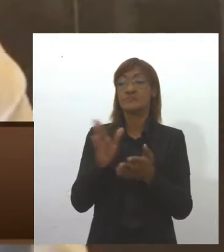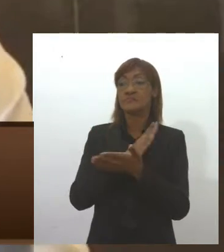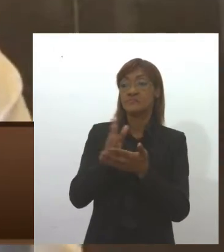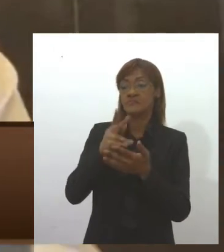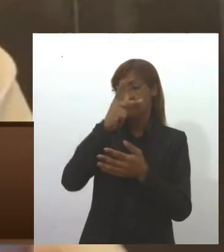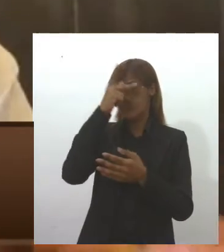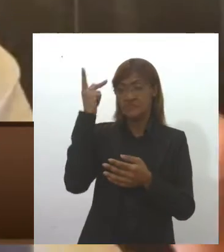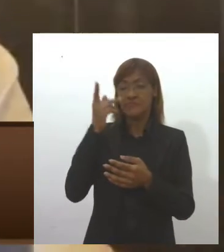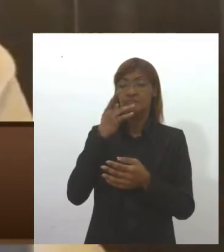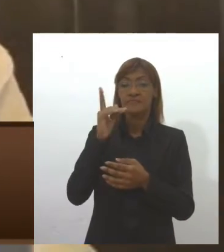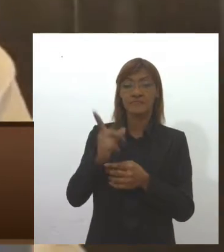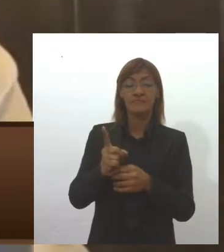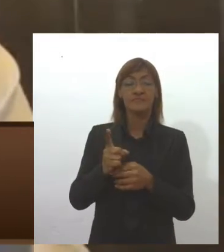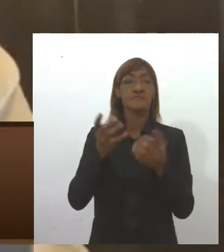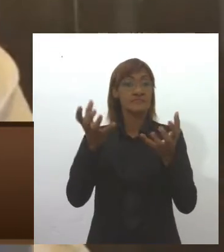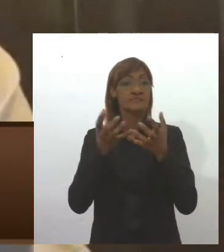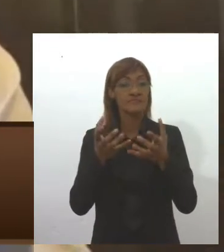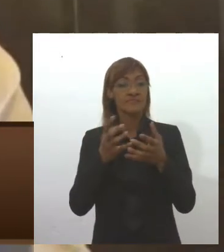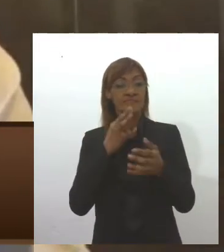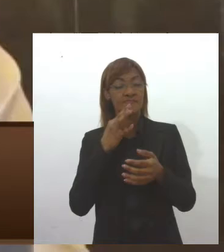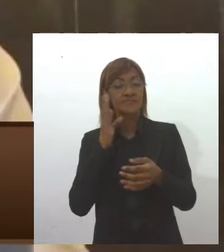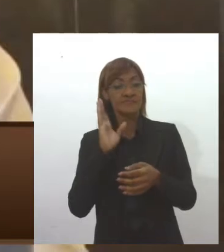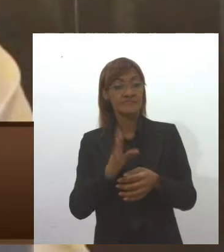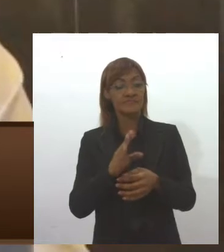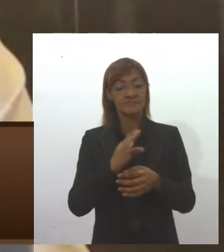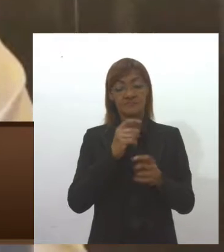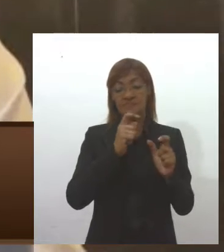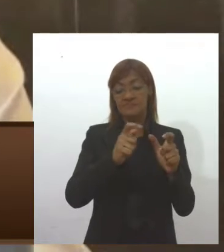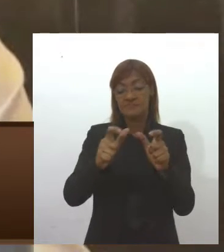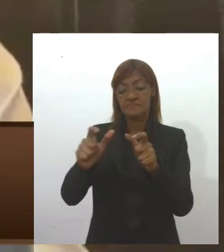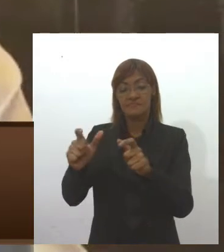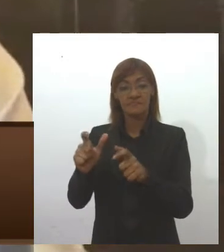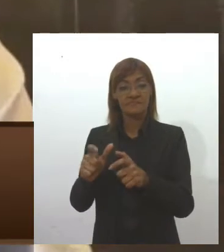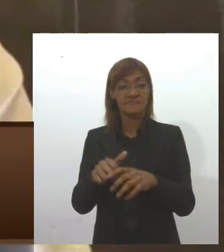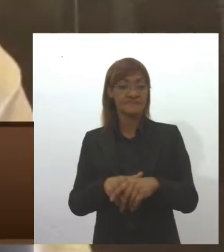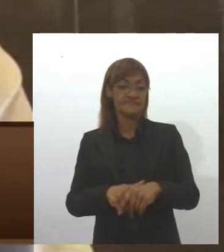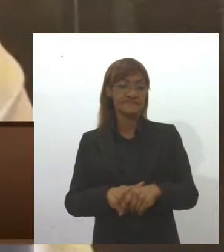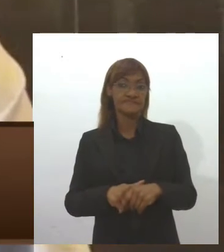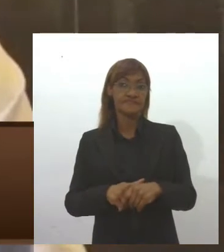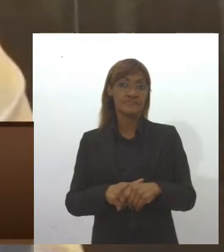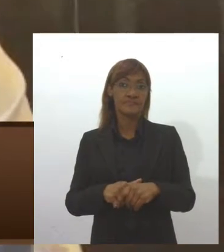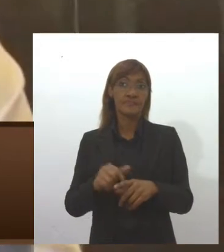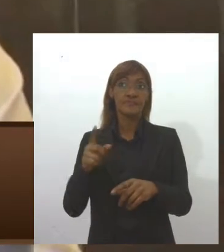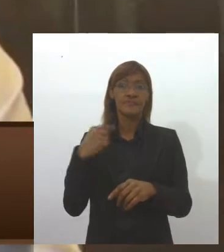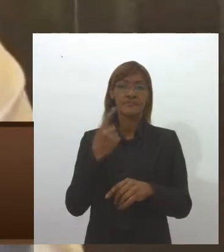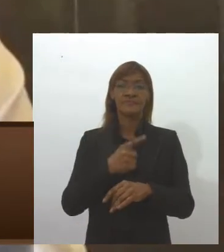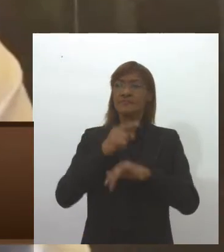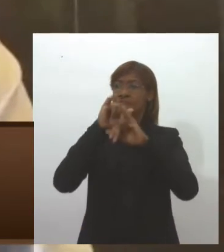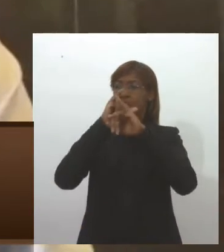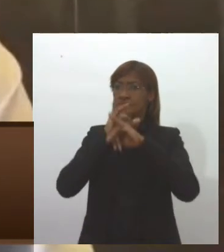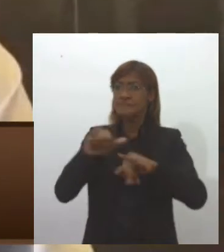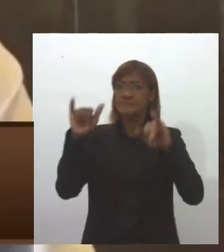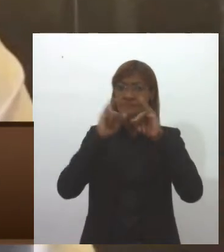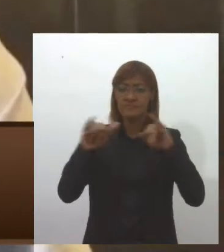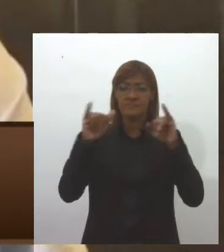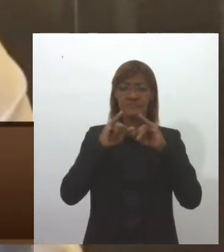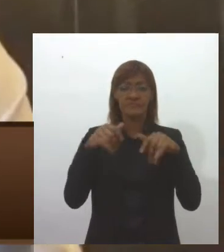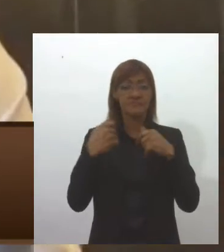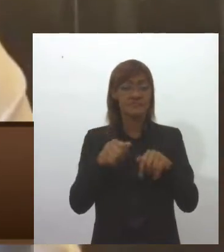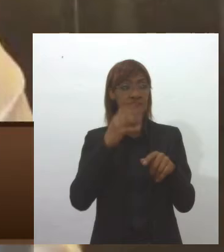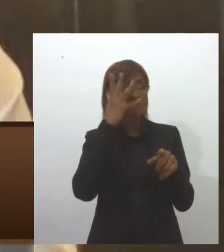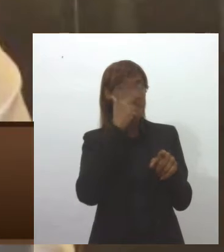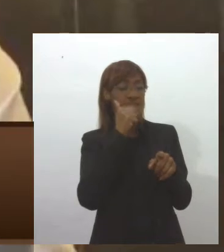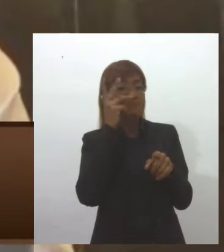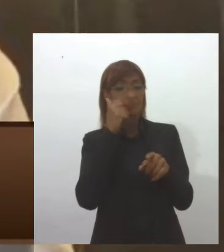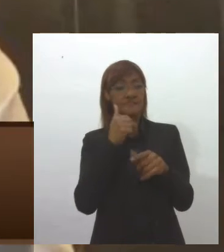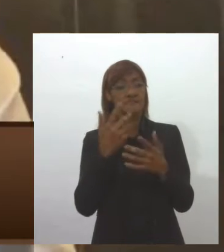é a oportunidade de conhecer. Eu já recebi várias pessoas no meu hotel que dizem, por que vocês não divulgam mais? É tão bonito aqui. Então, e